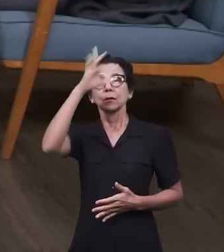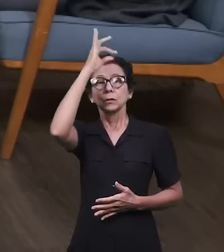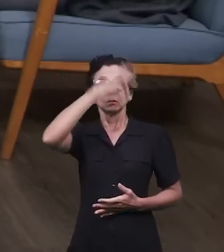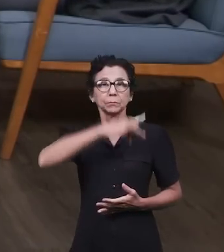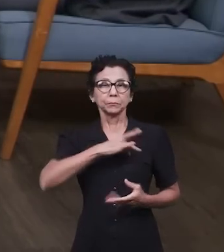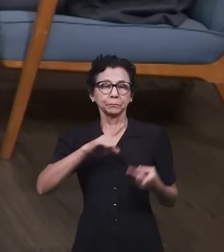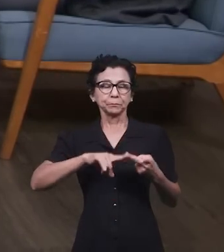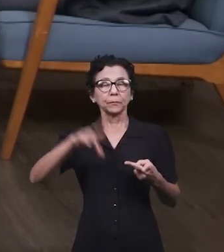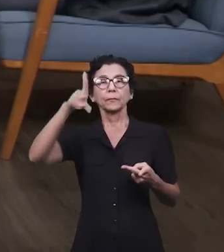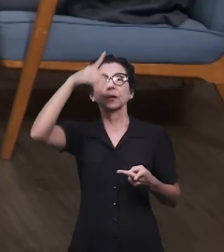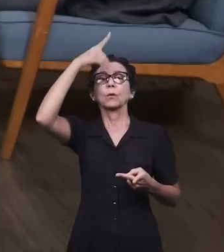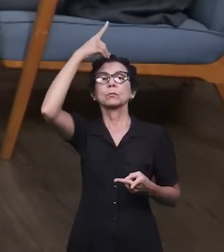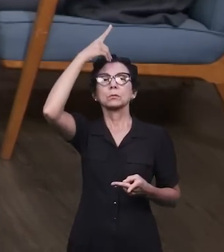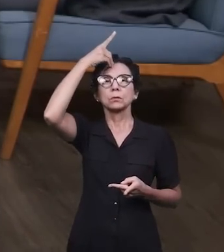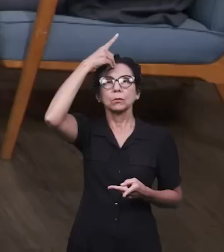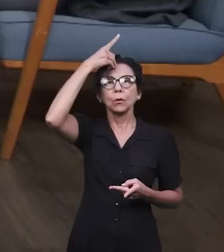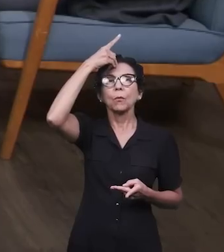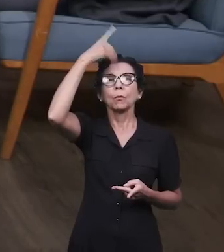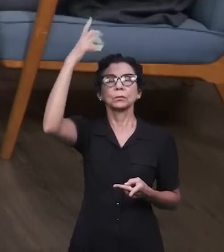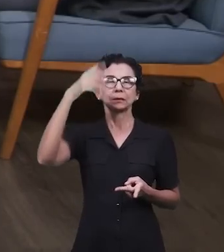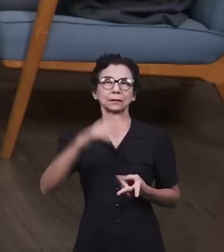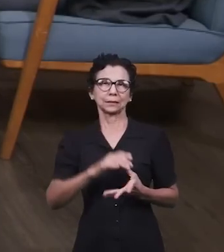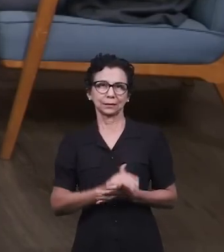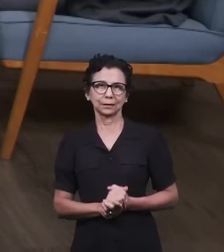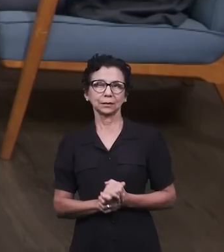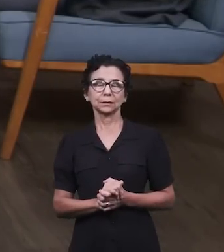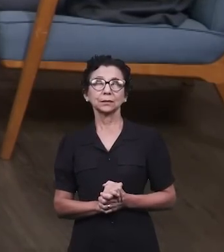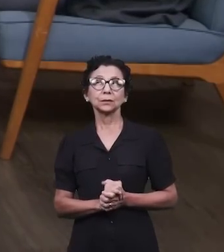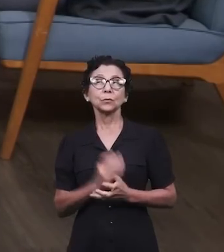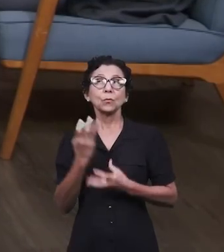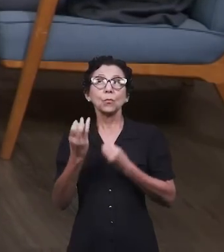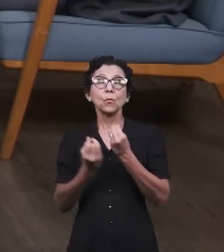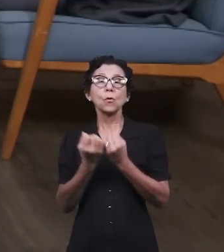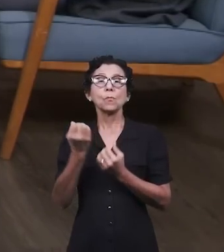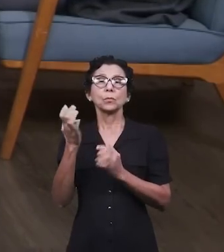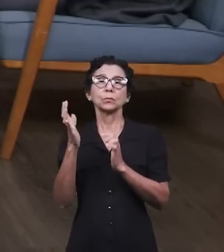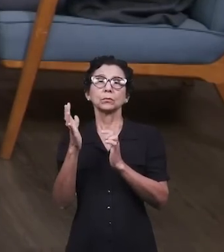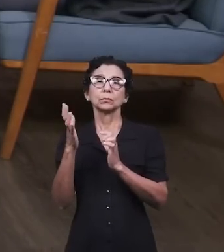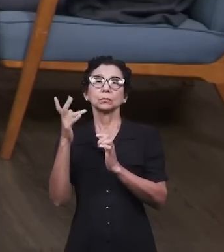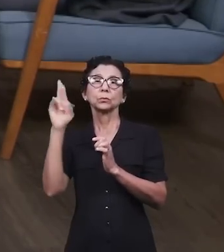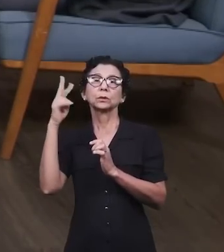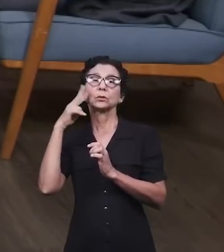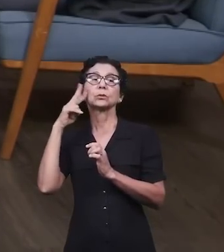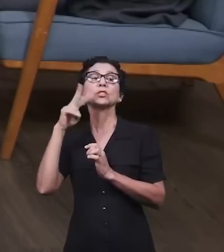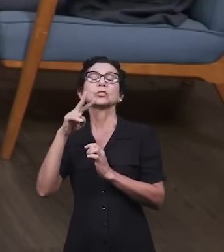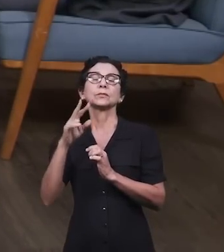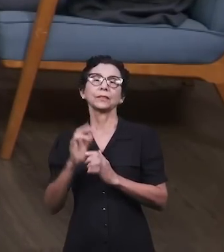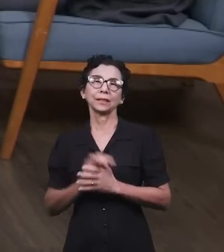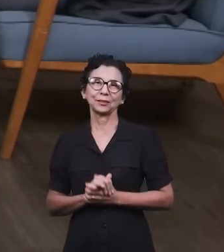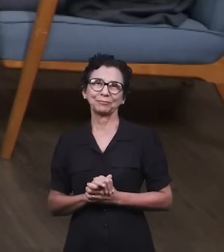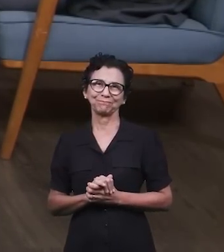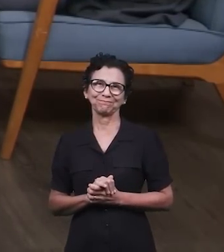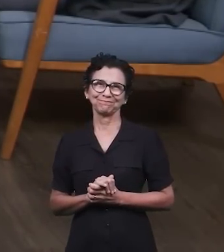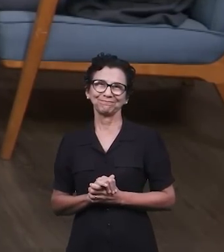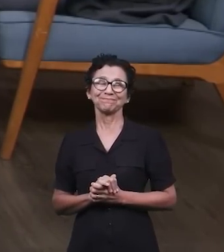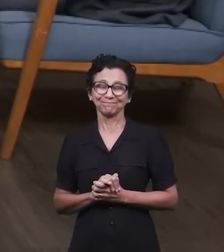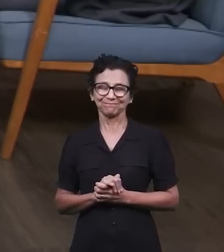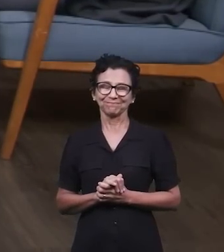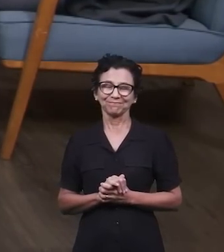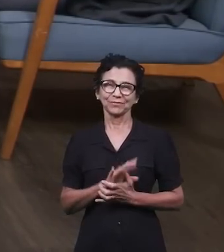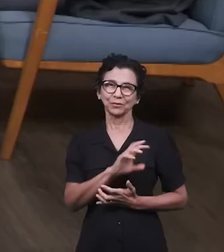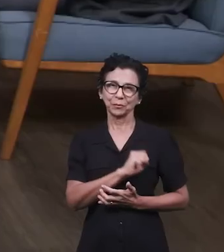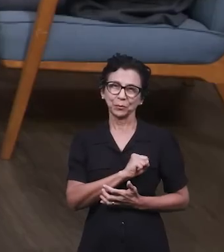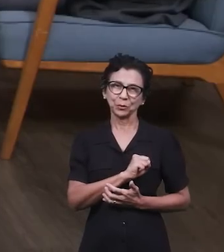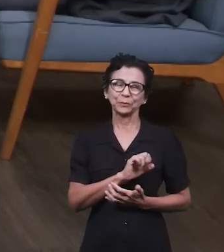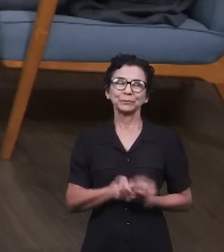Espírito Santo, os dons espirituais. Então, o olhar do Senhor traz tudo isto para o seu povo, para